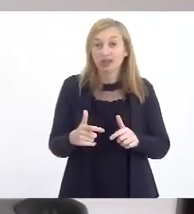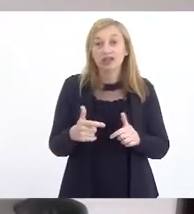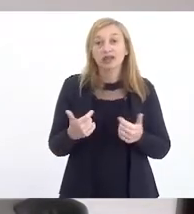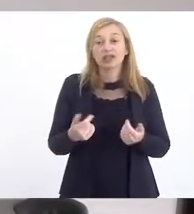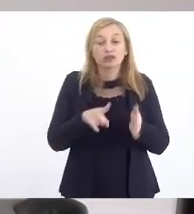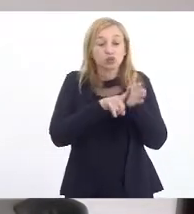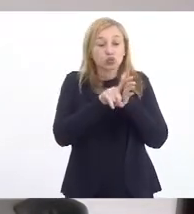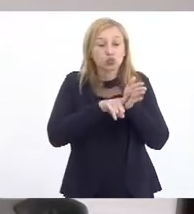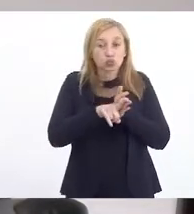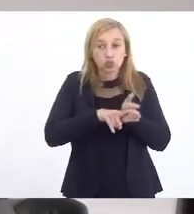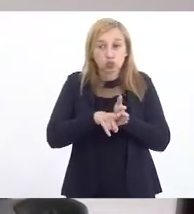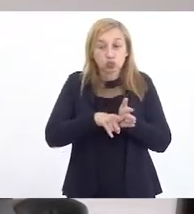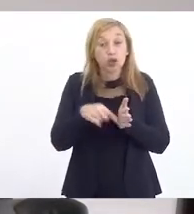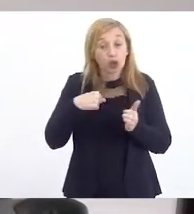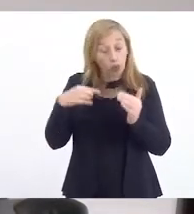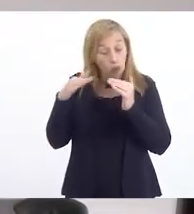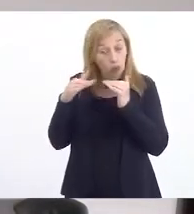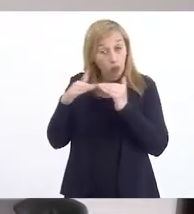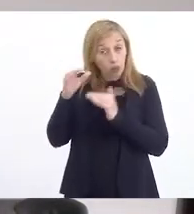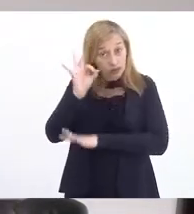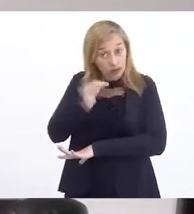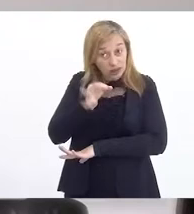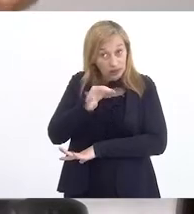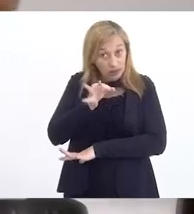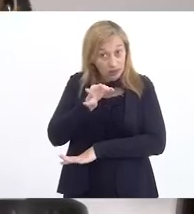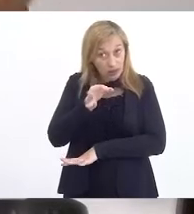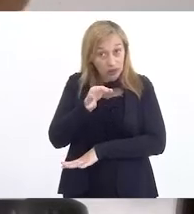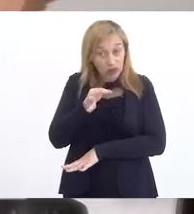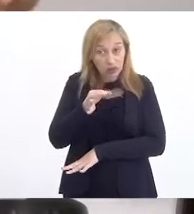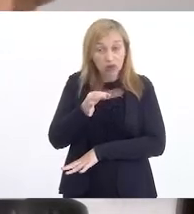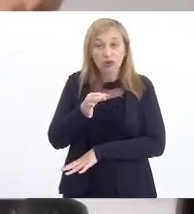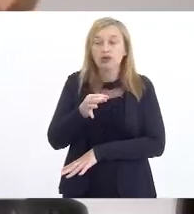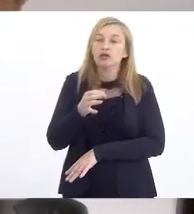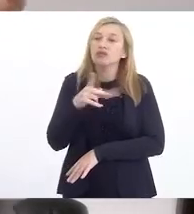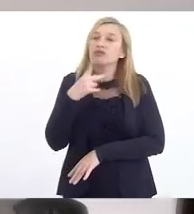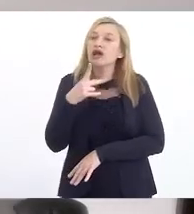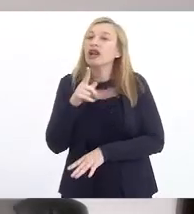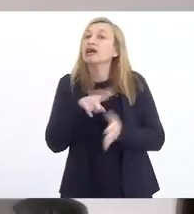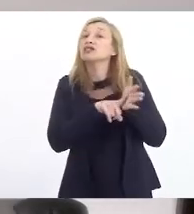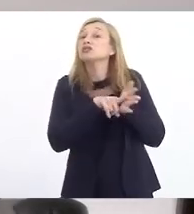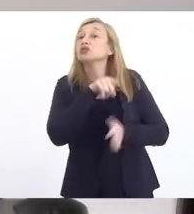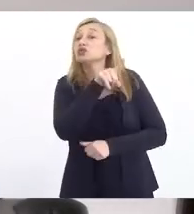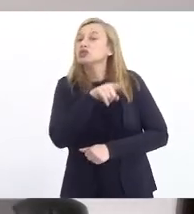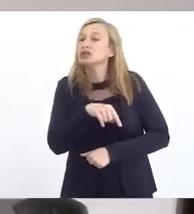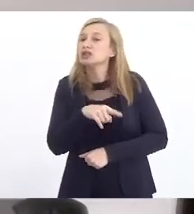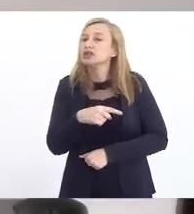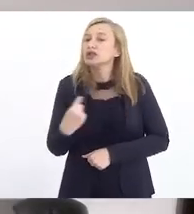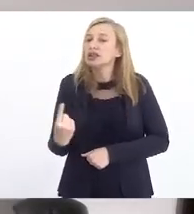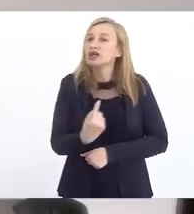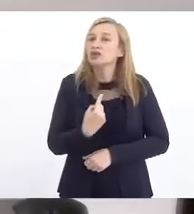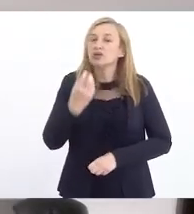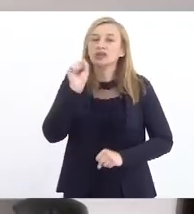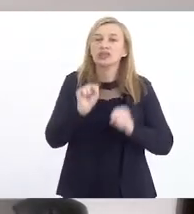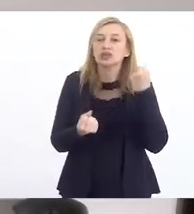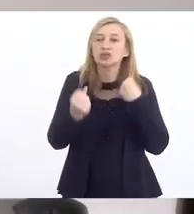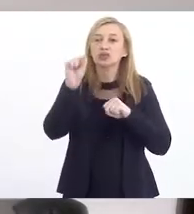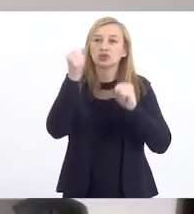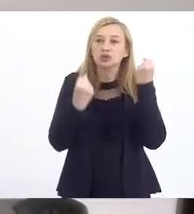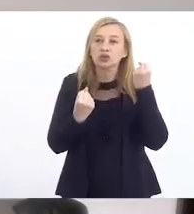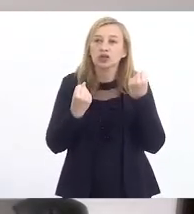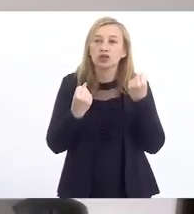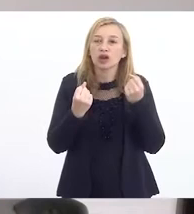diagnóstico, que eu concordo plenamente, o que o senhor diz lá no seu diagnóstico? Que a nossa indústria é